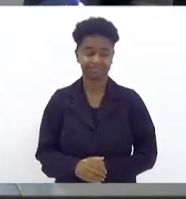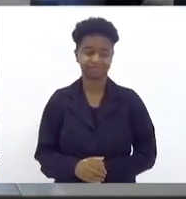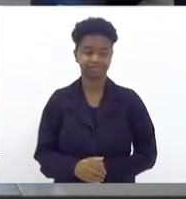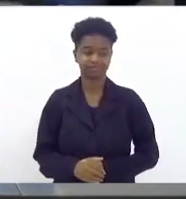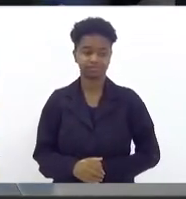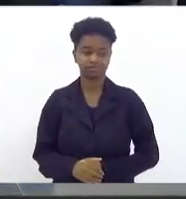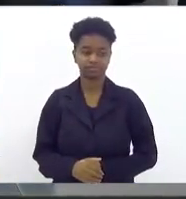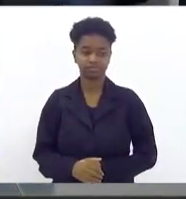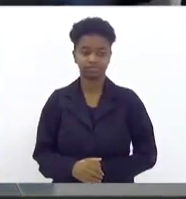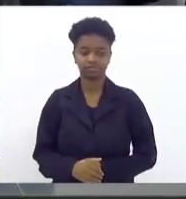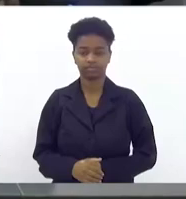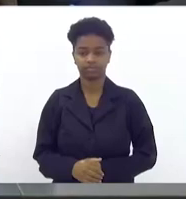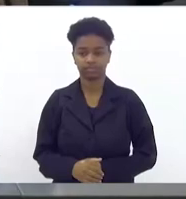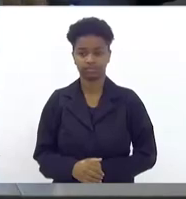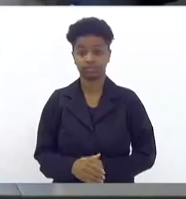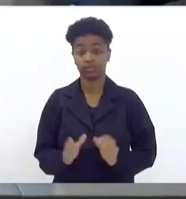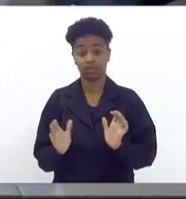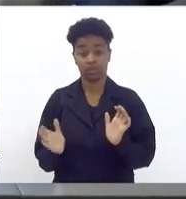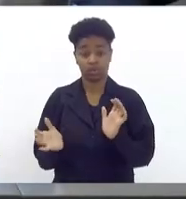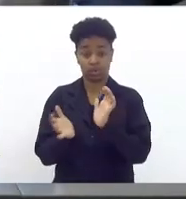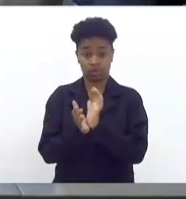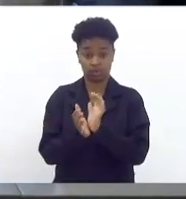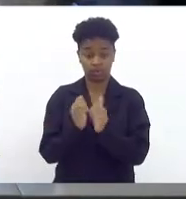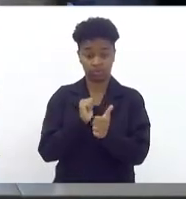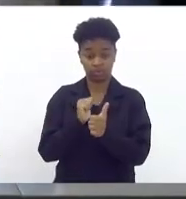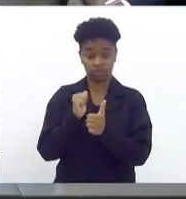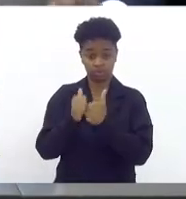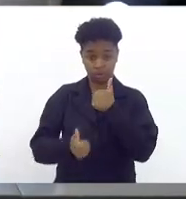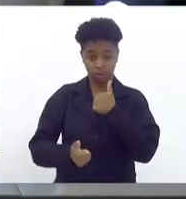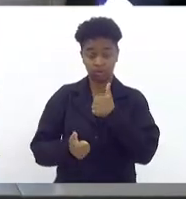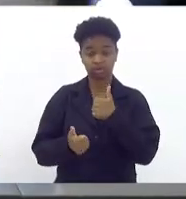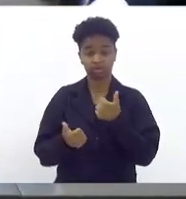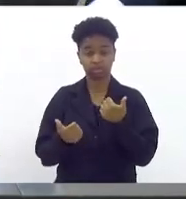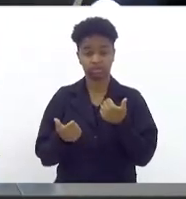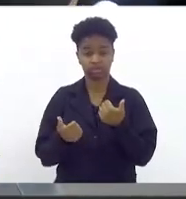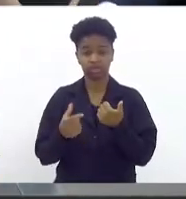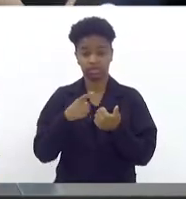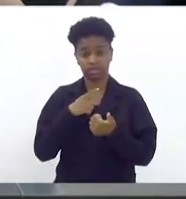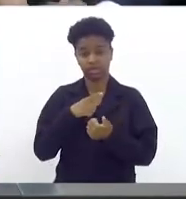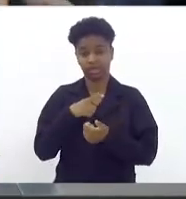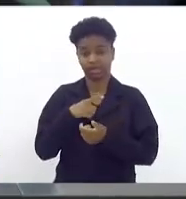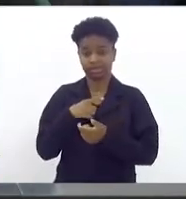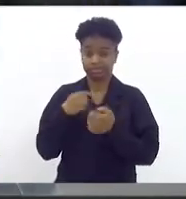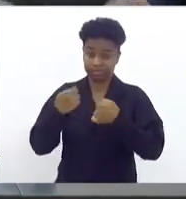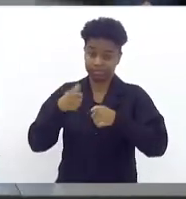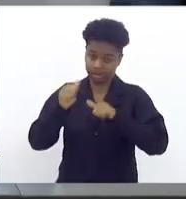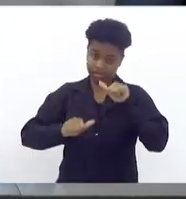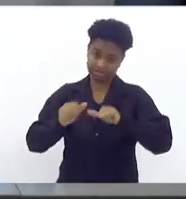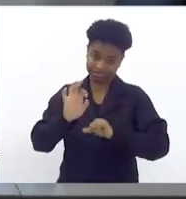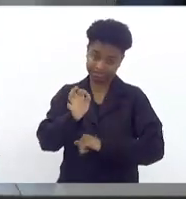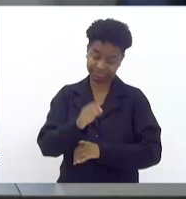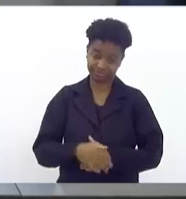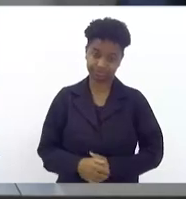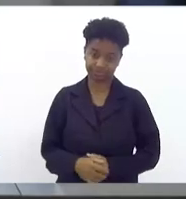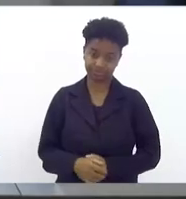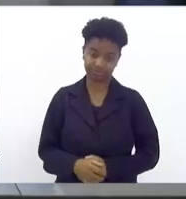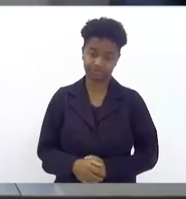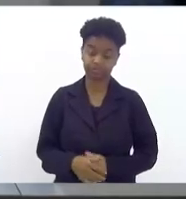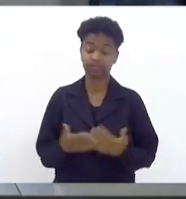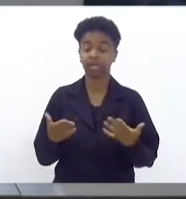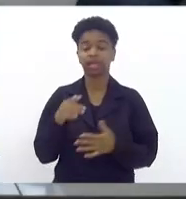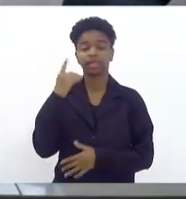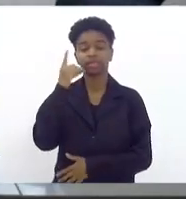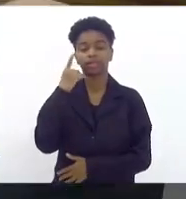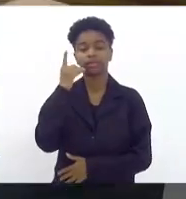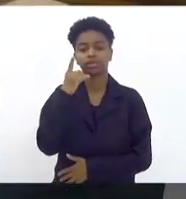Presidente, a comissão temática de esporte, que é presidida pelo autor do projeto, deputado Carlos Menegar, que tem que fazer essa análise. Né? Mas, deputado,